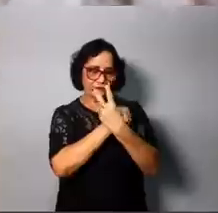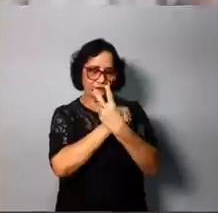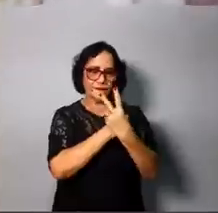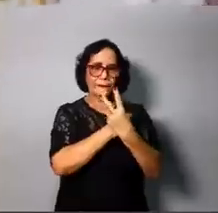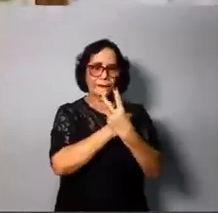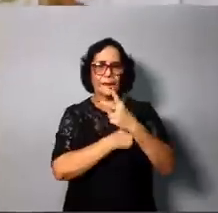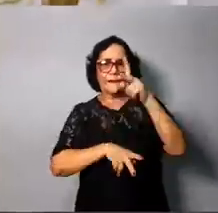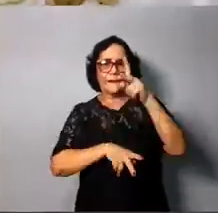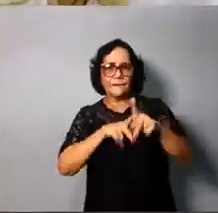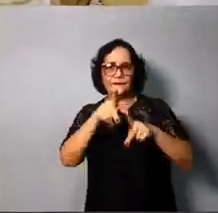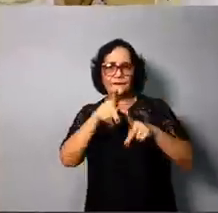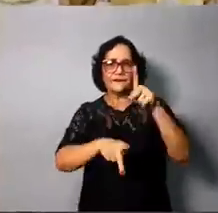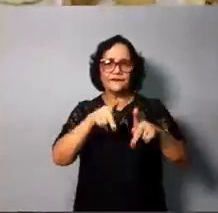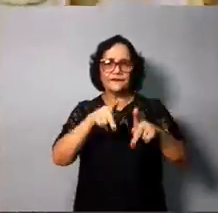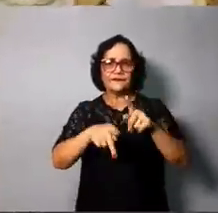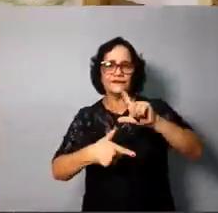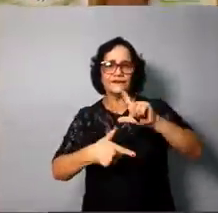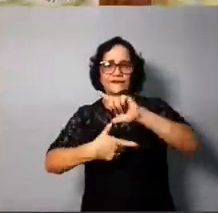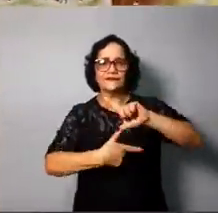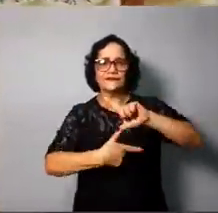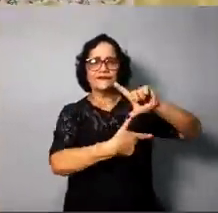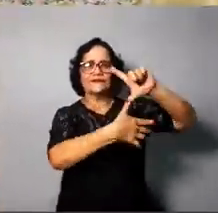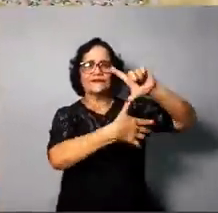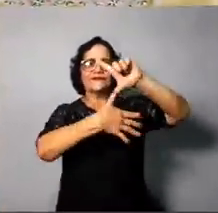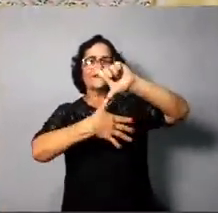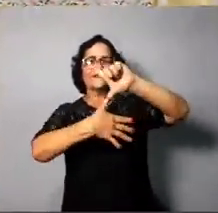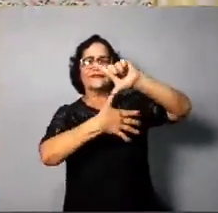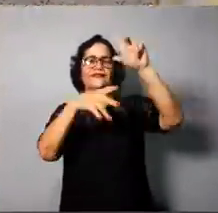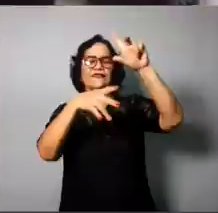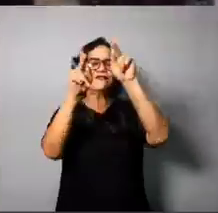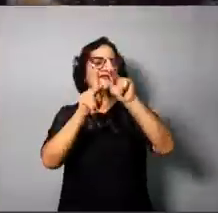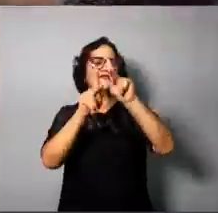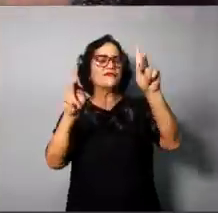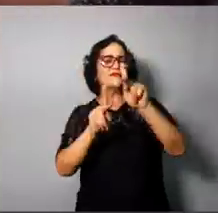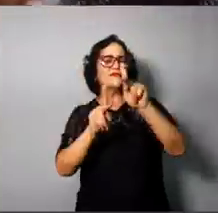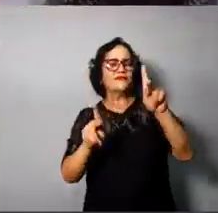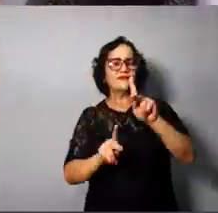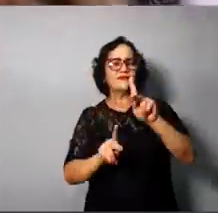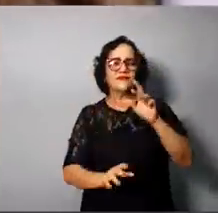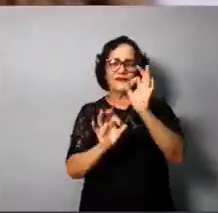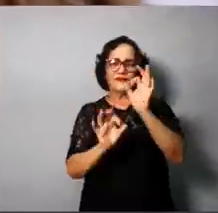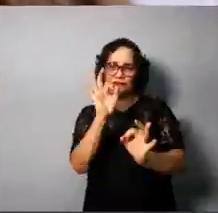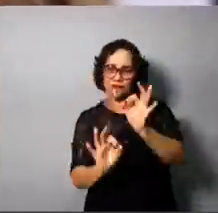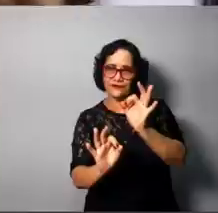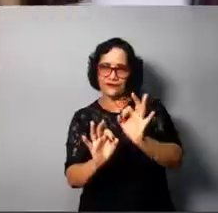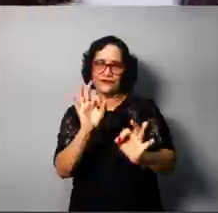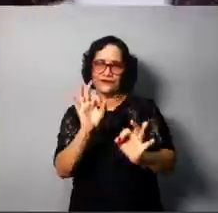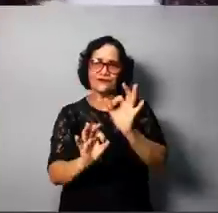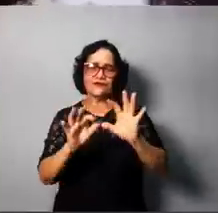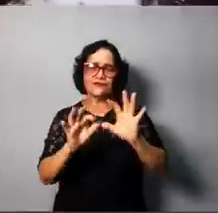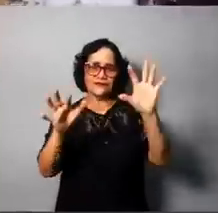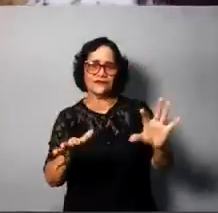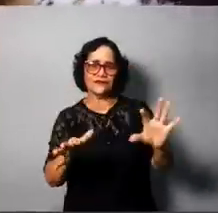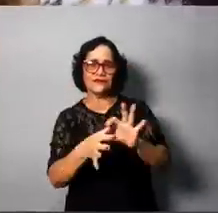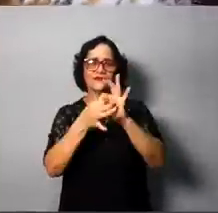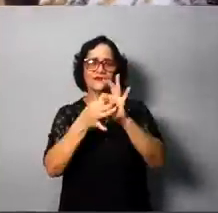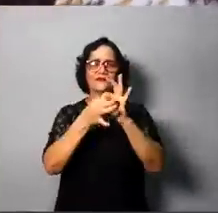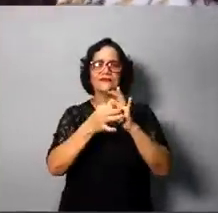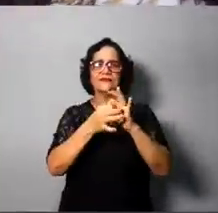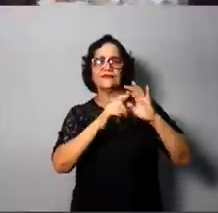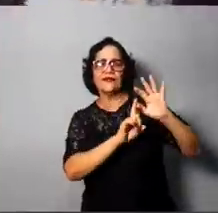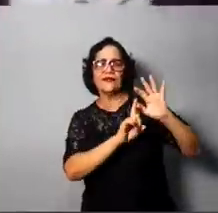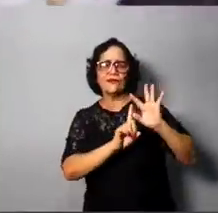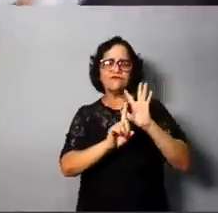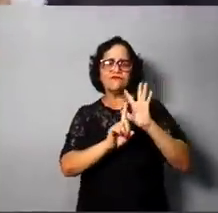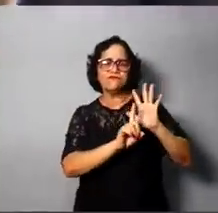povo latino, faminto de paz, justiça e união, e vai peregrino em